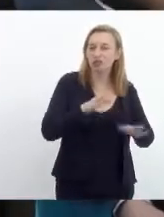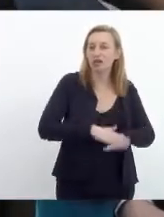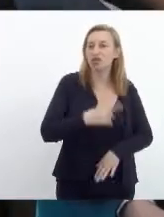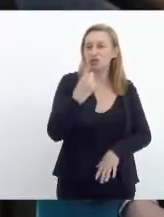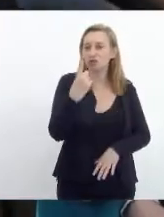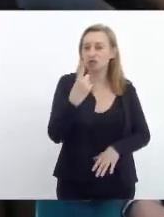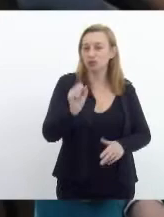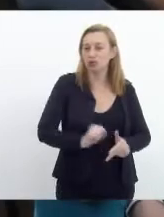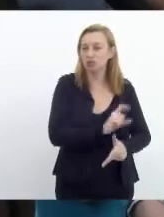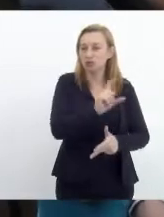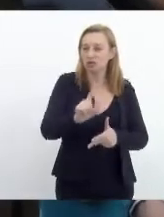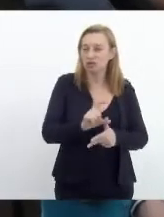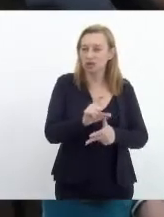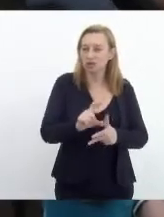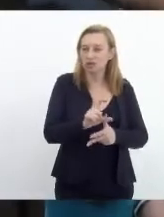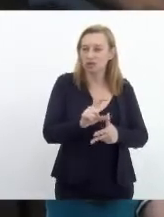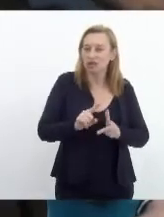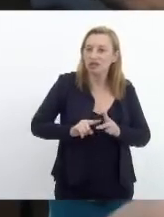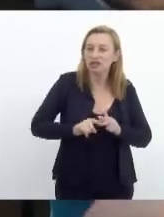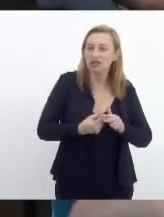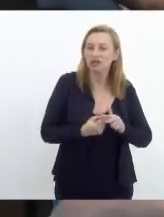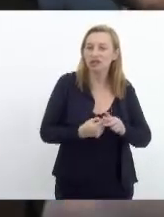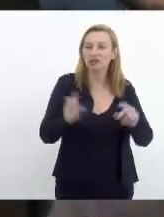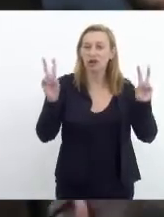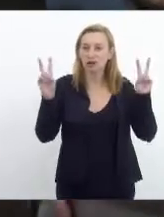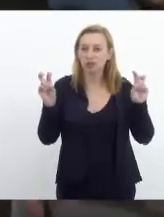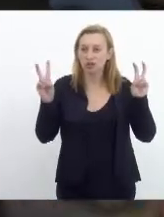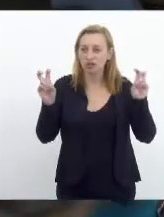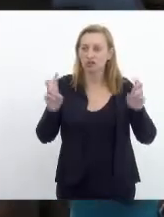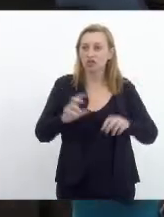que o Poder Executivo regulamentará a matéria.